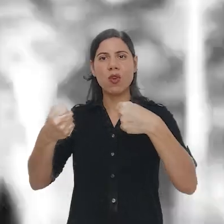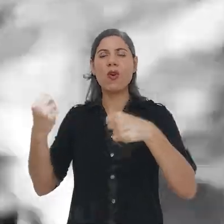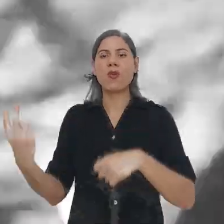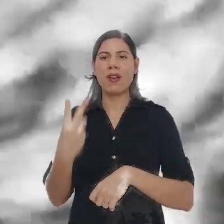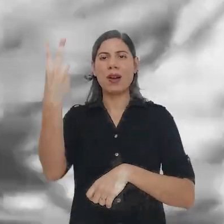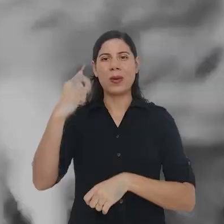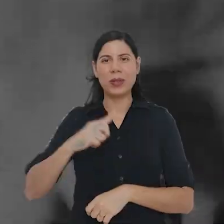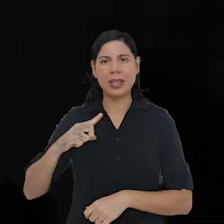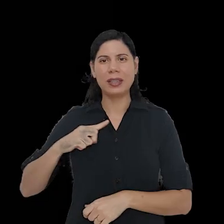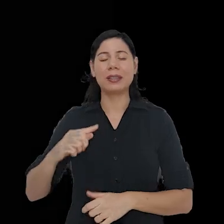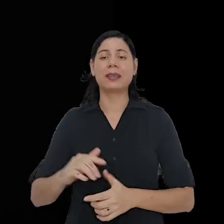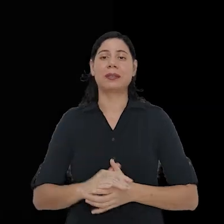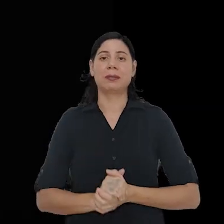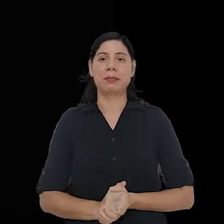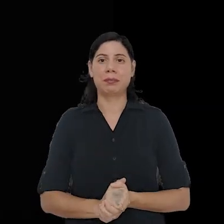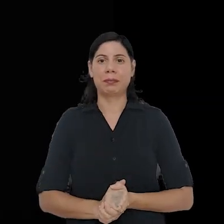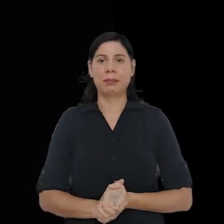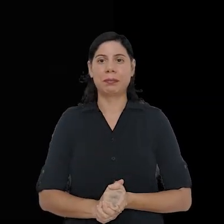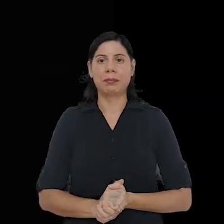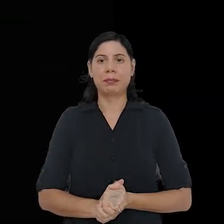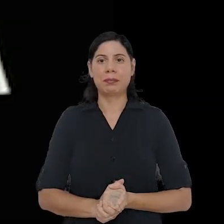valorizado.